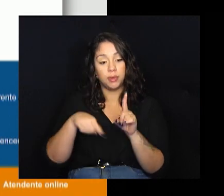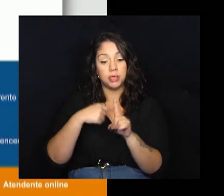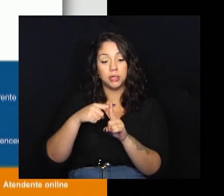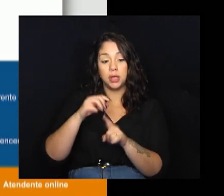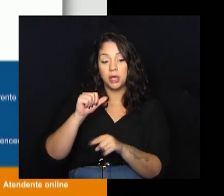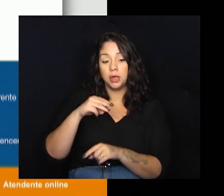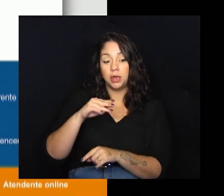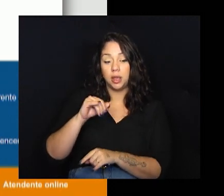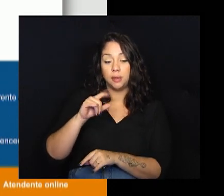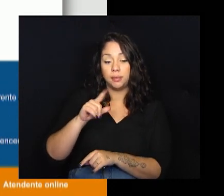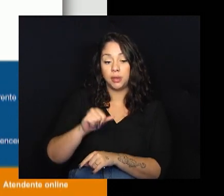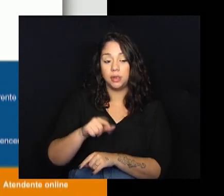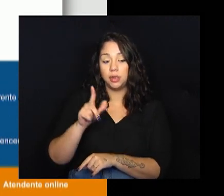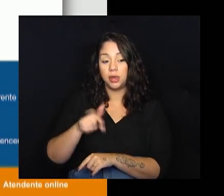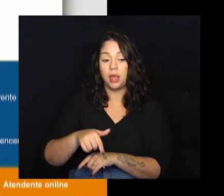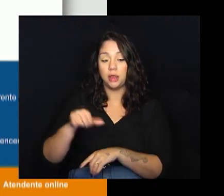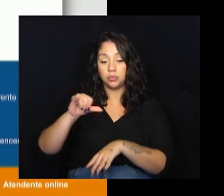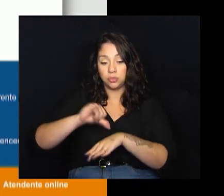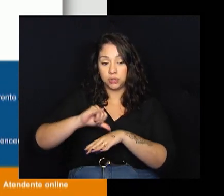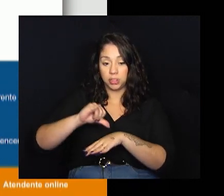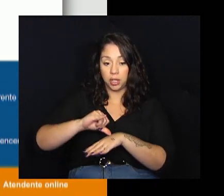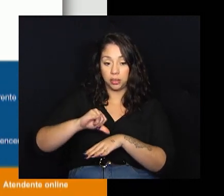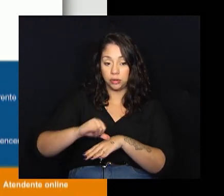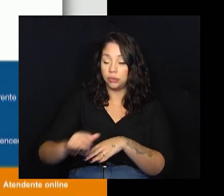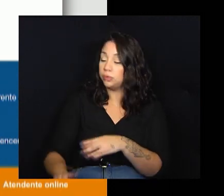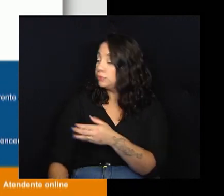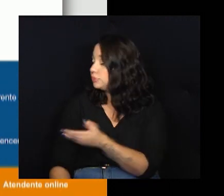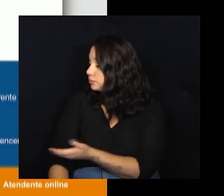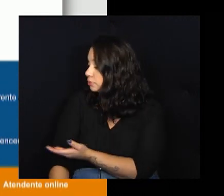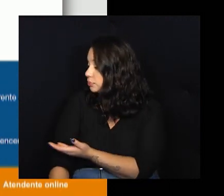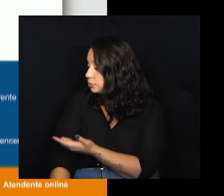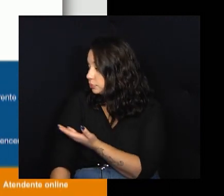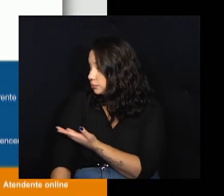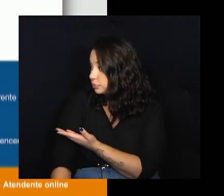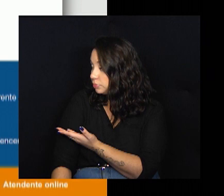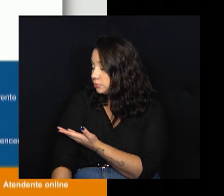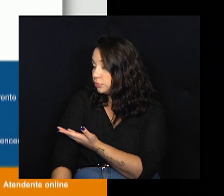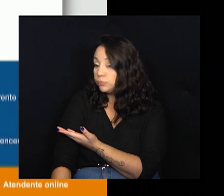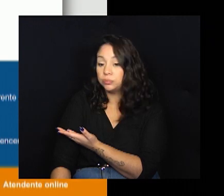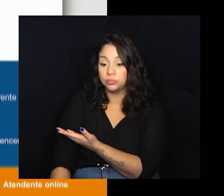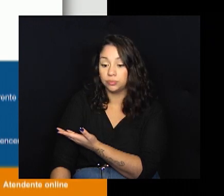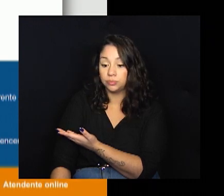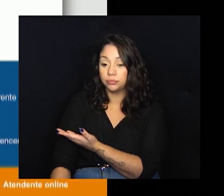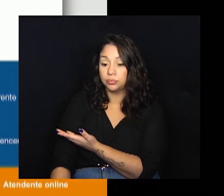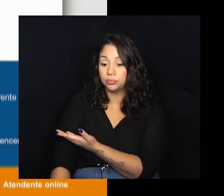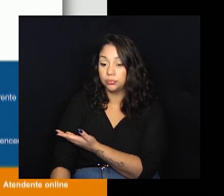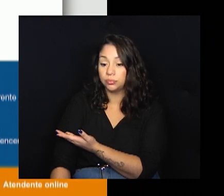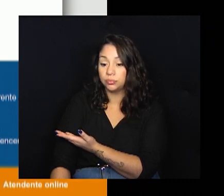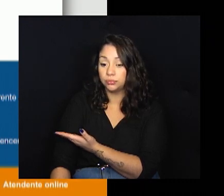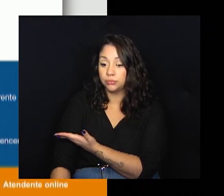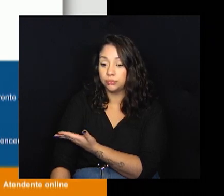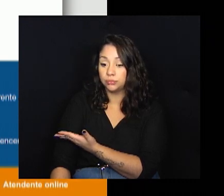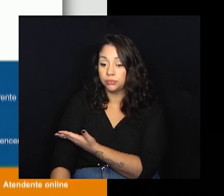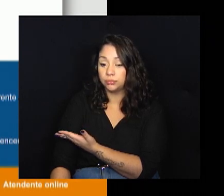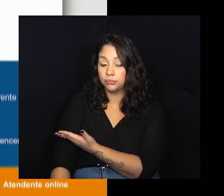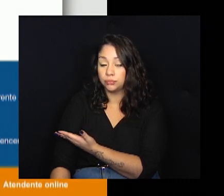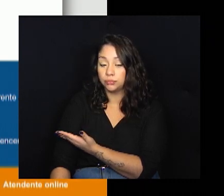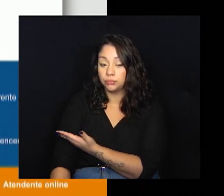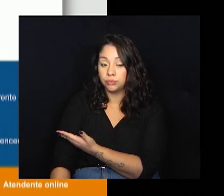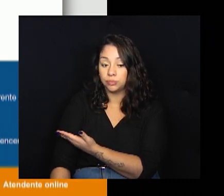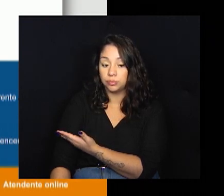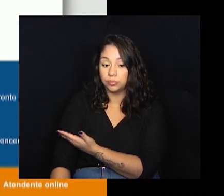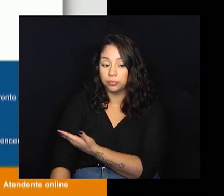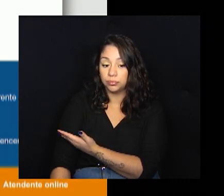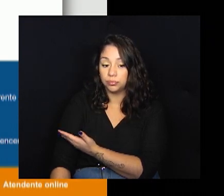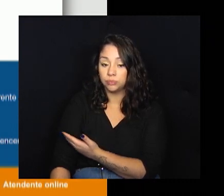na Avenida Campos Sales número 427 no centro de segunda a sexta-feira das 7:30 da manhã às 4:30 da